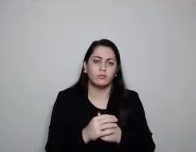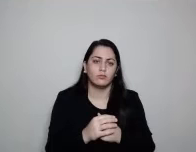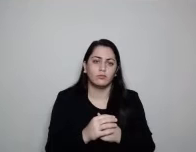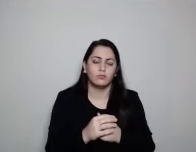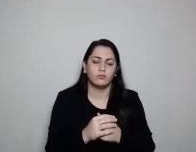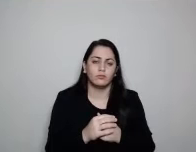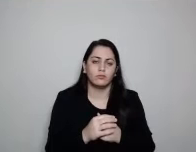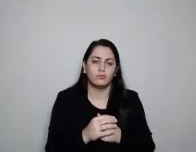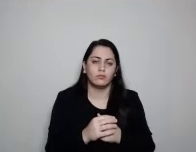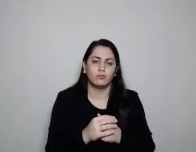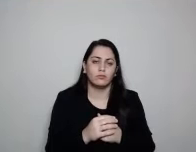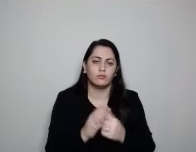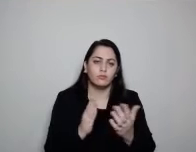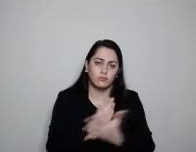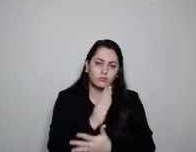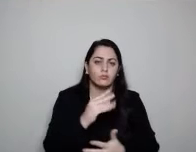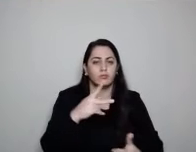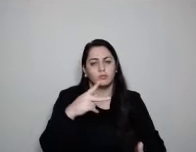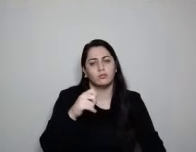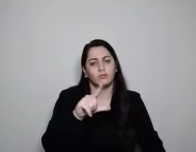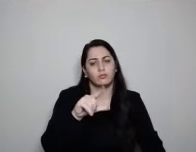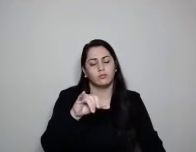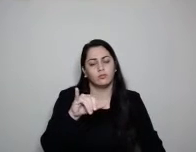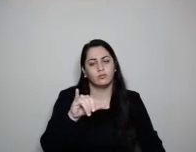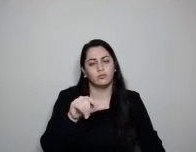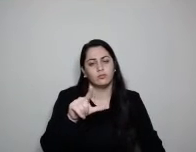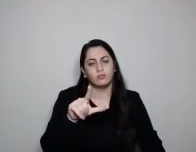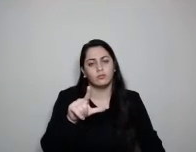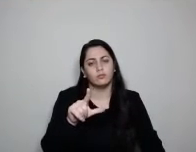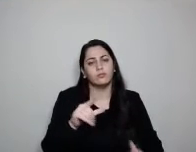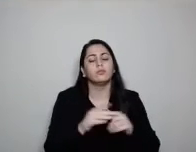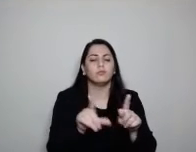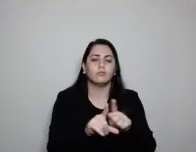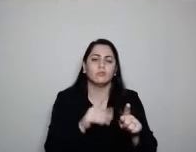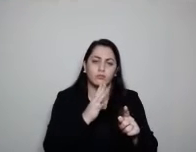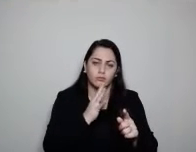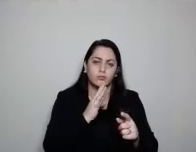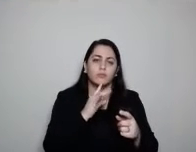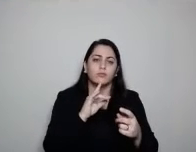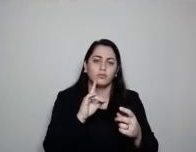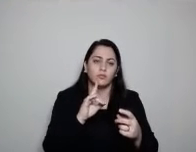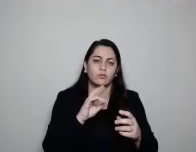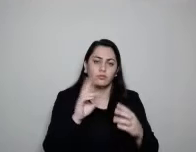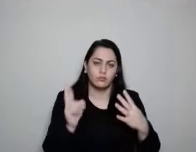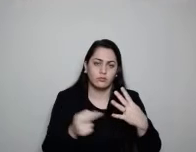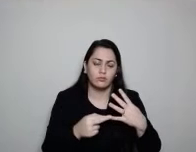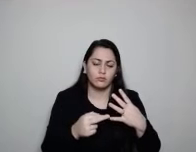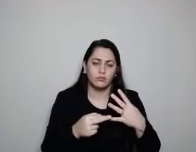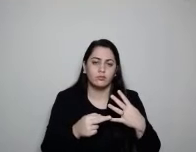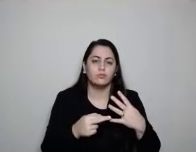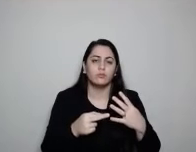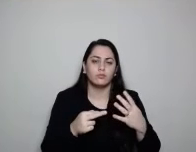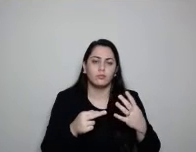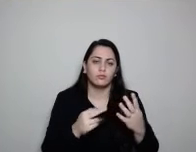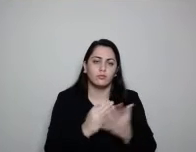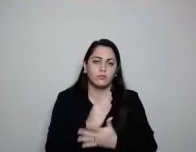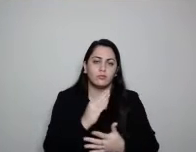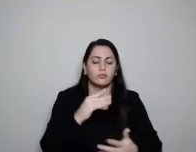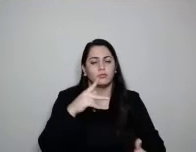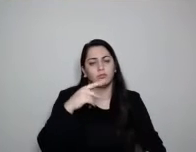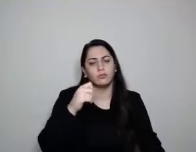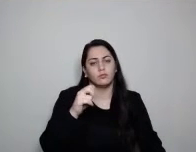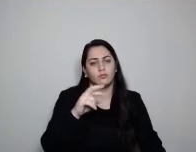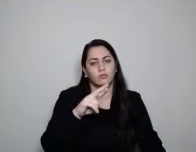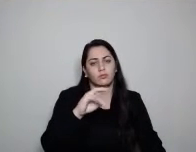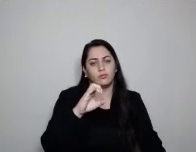autor para que se observe a restituição em dobro e a sucumbência do réu, nos termos do artigo 86, parágrafo 1 do CPC. Por outro lado,